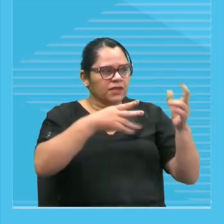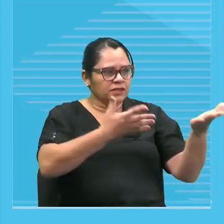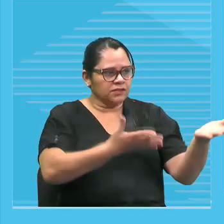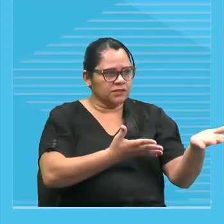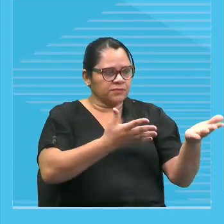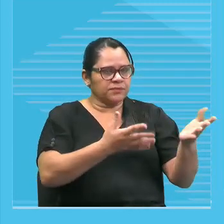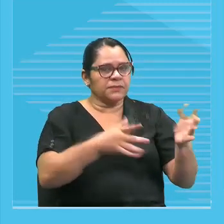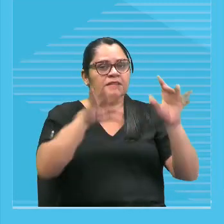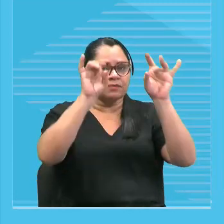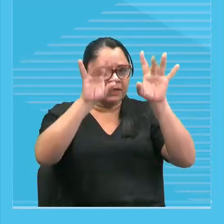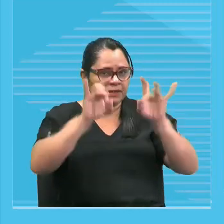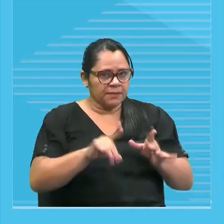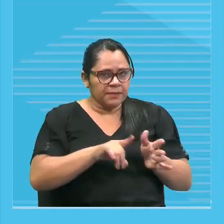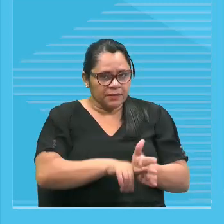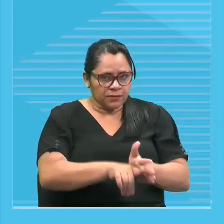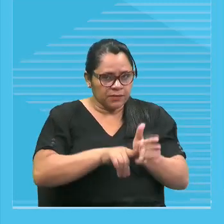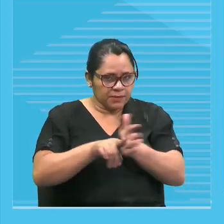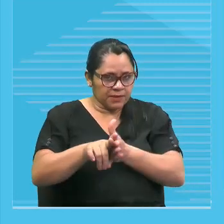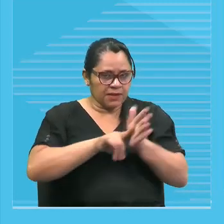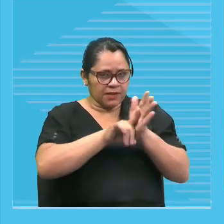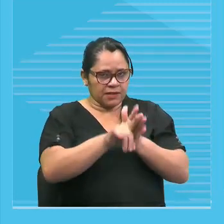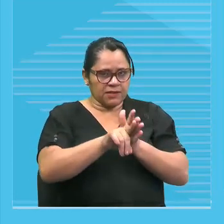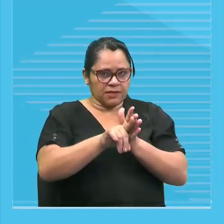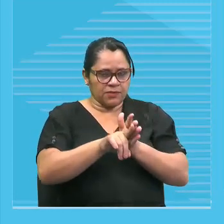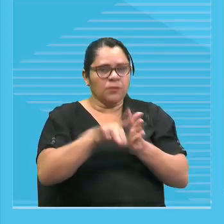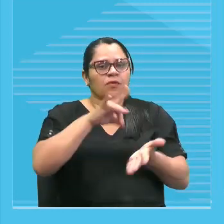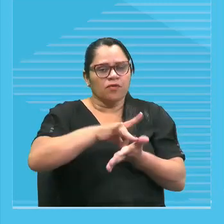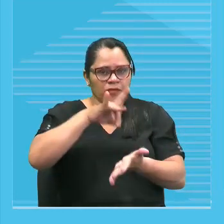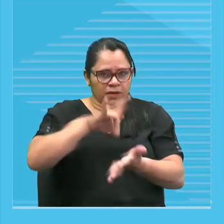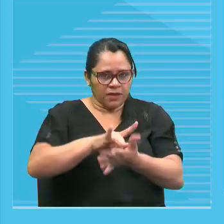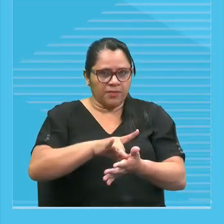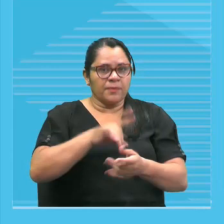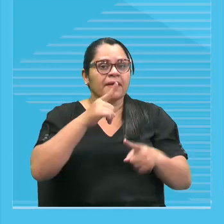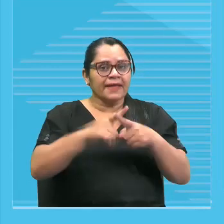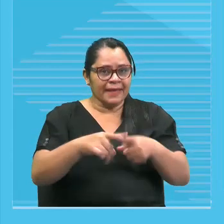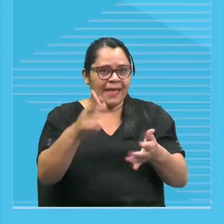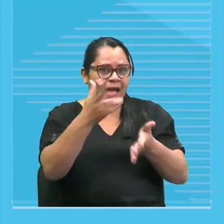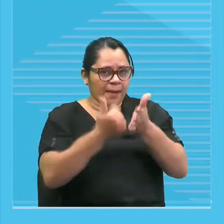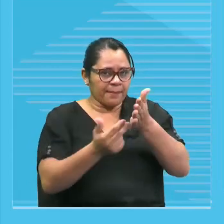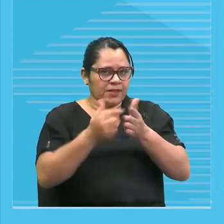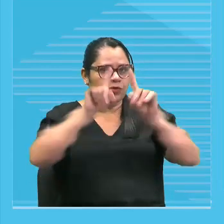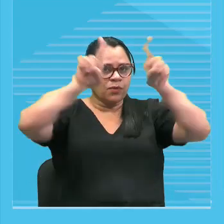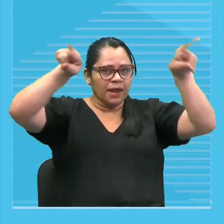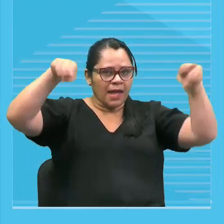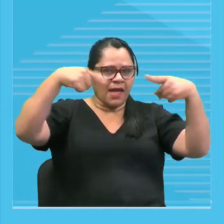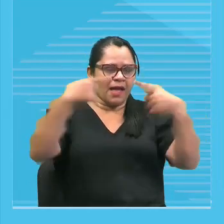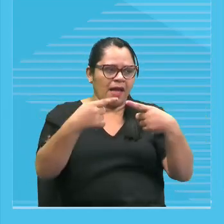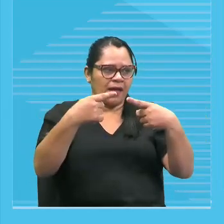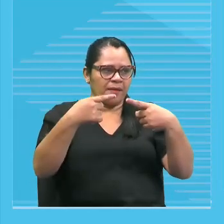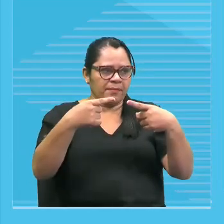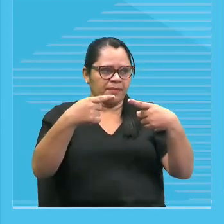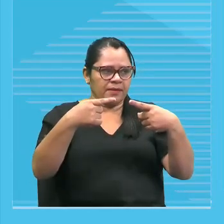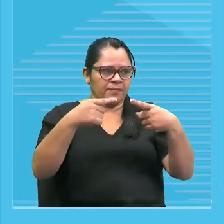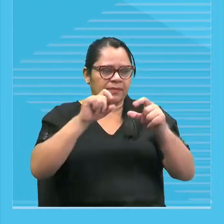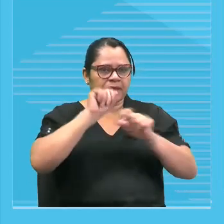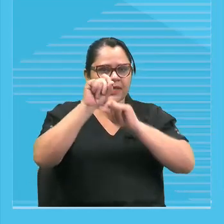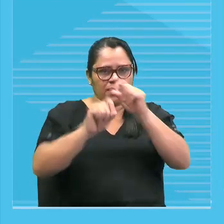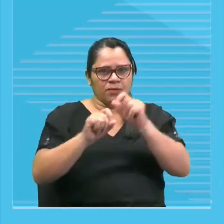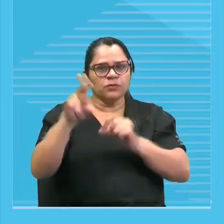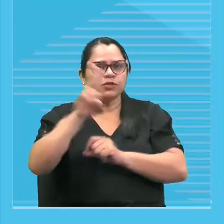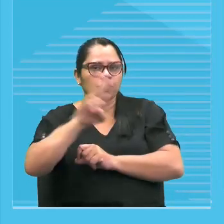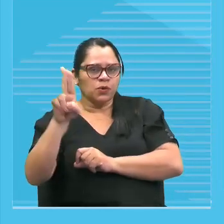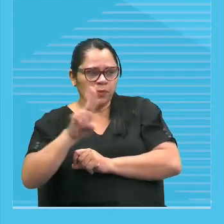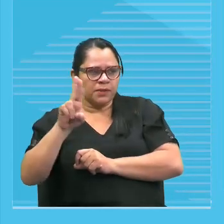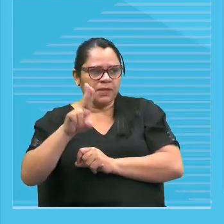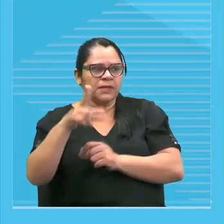especialistas confirmam que a pintura abre aspas O Colosso nome da pintura